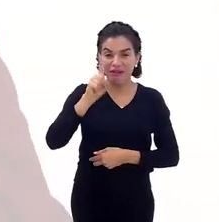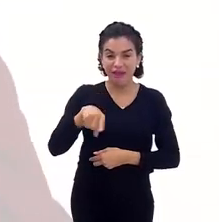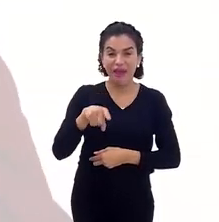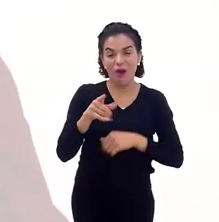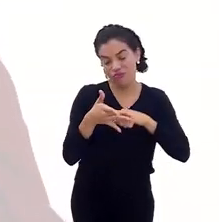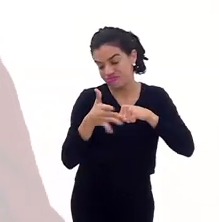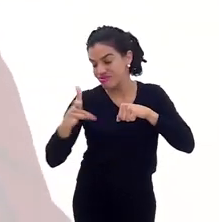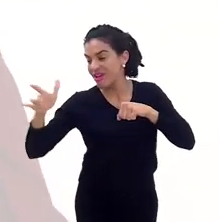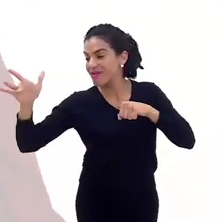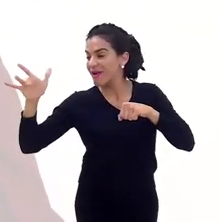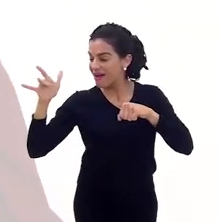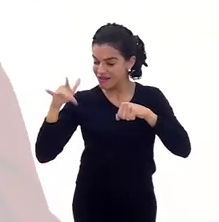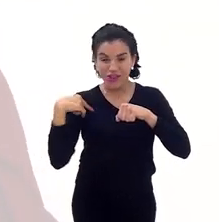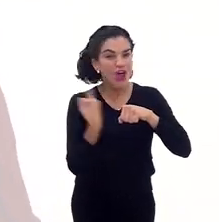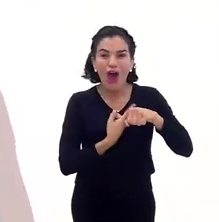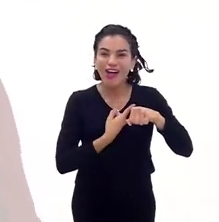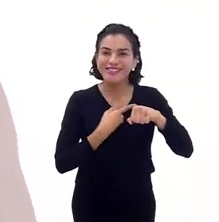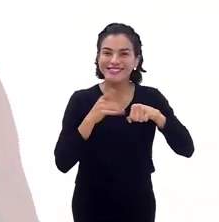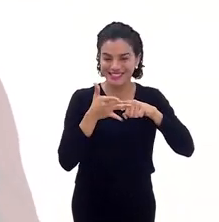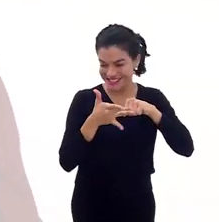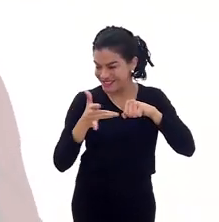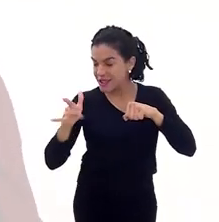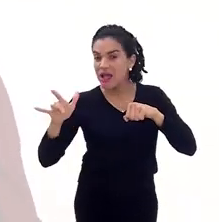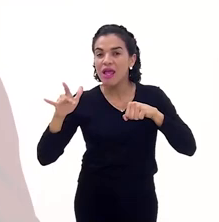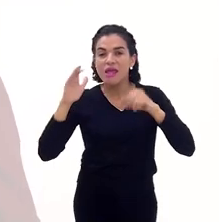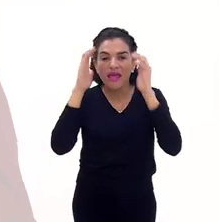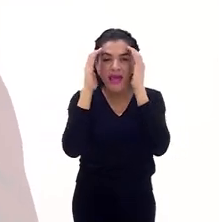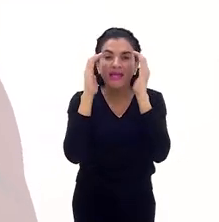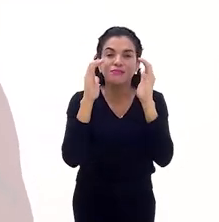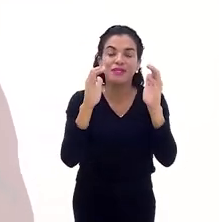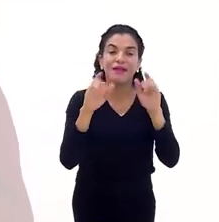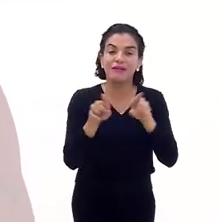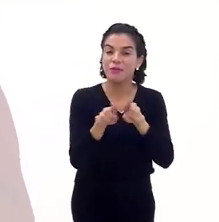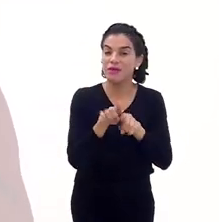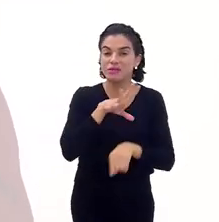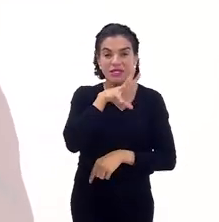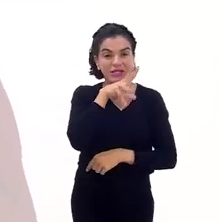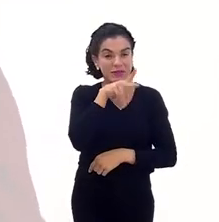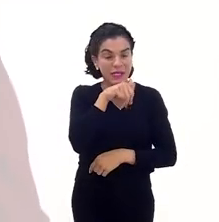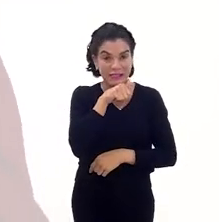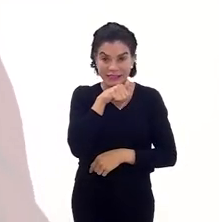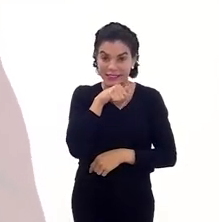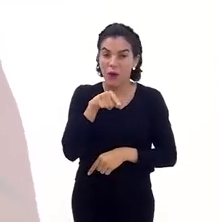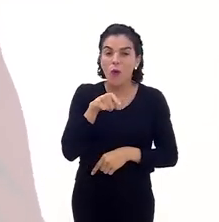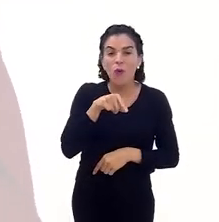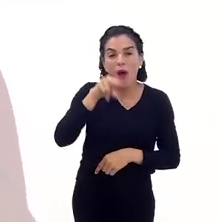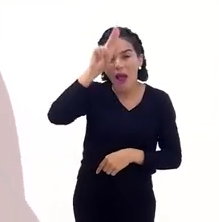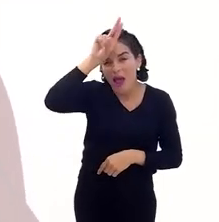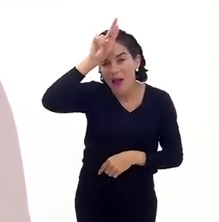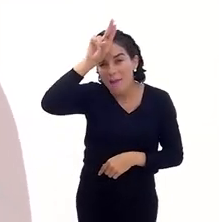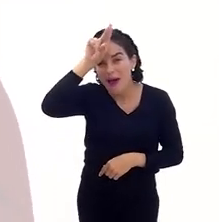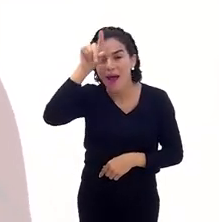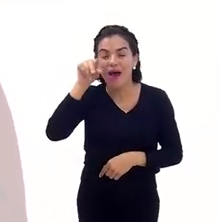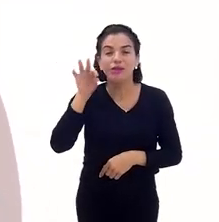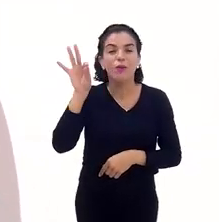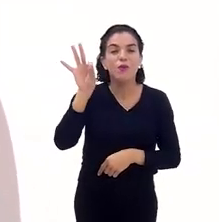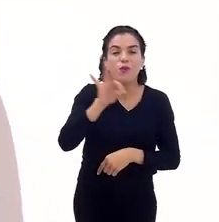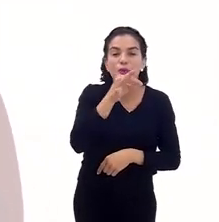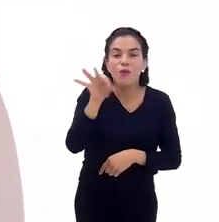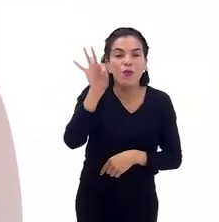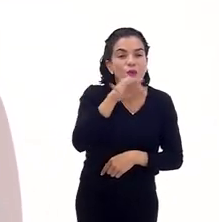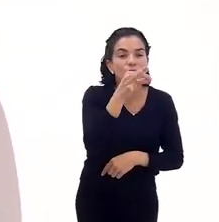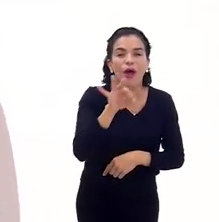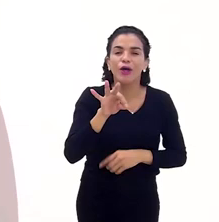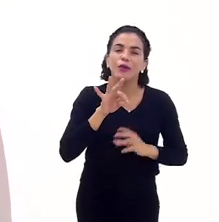a gente é um diamante, todos nós. E por isso que a gente tem respeito pelos animais, inclusive uma barata, inclusive